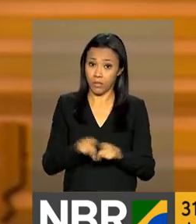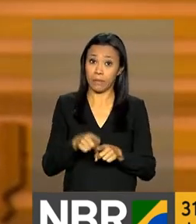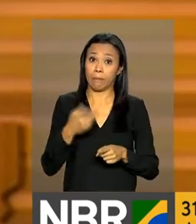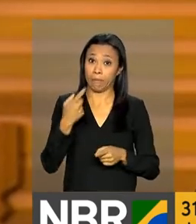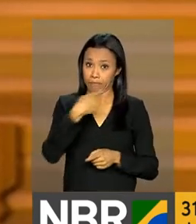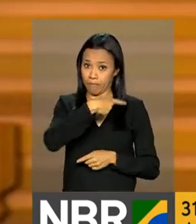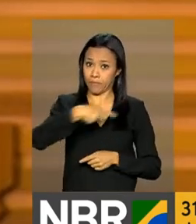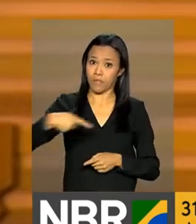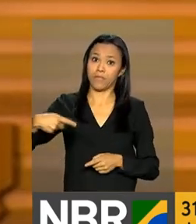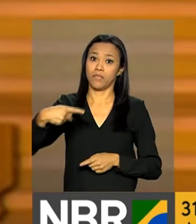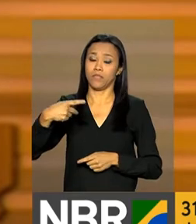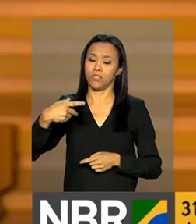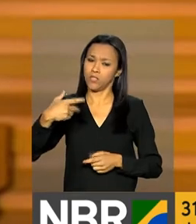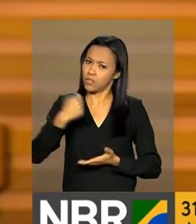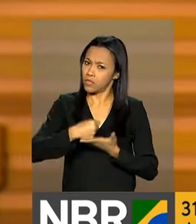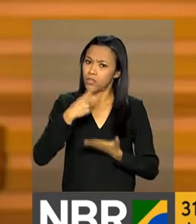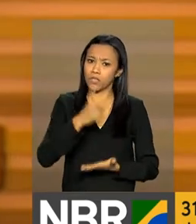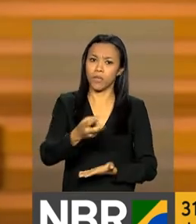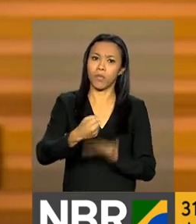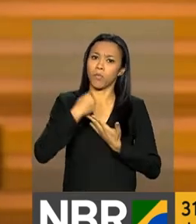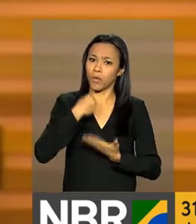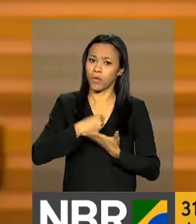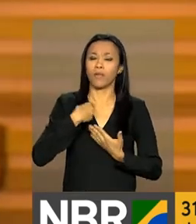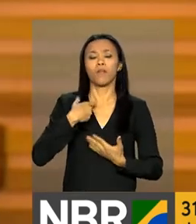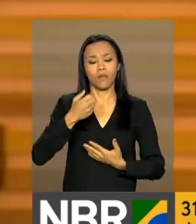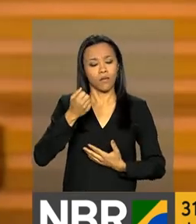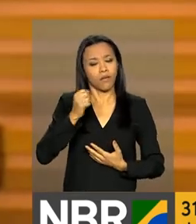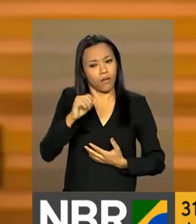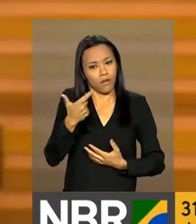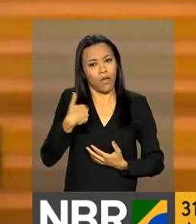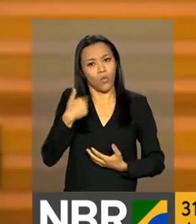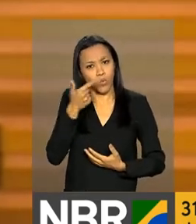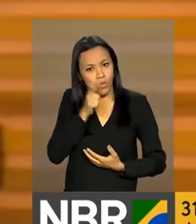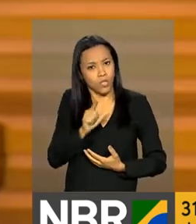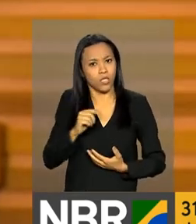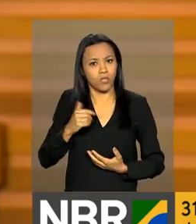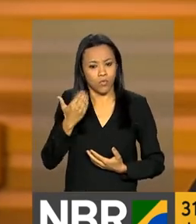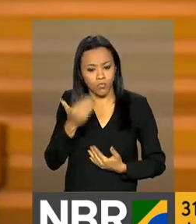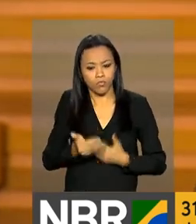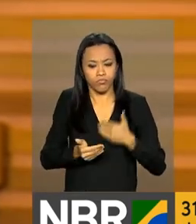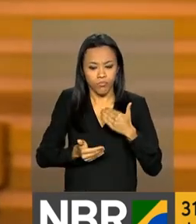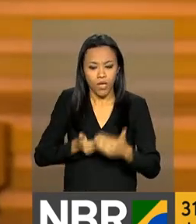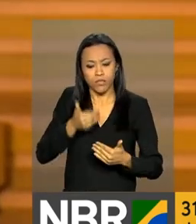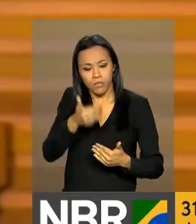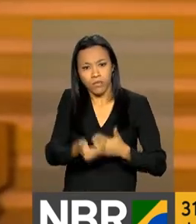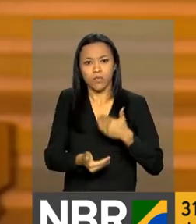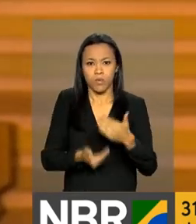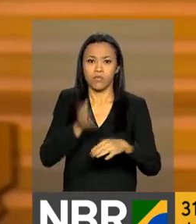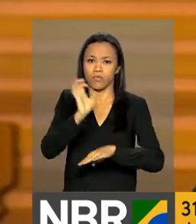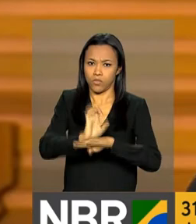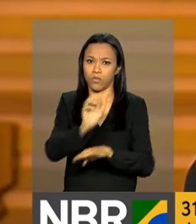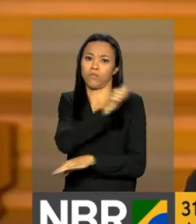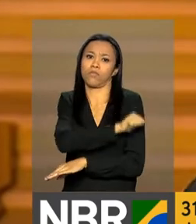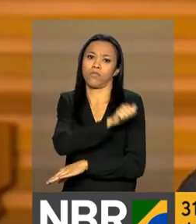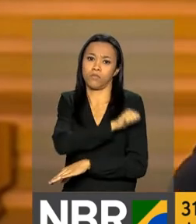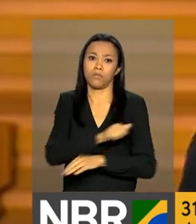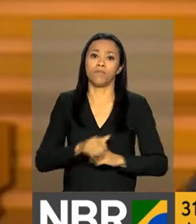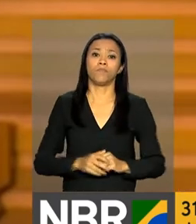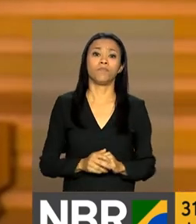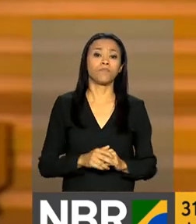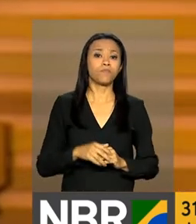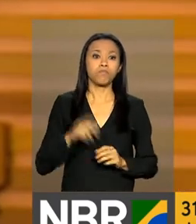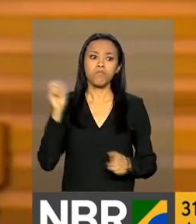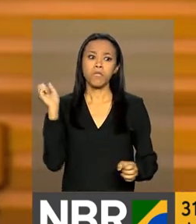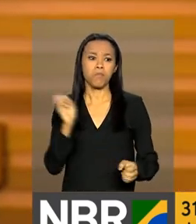Então, eu acho que nós conseguimos um avanço. É claro que é tudo passo a passo, as coisas não têm milagre. O que a gente tem que entender é que não